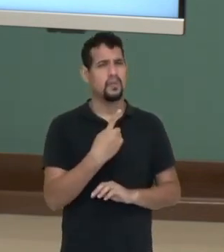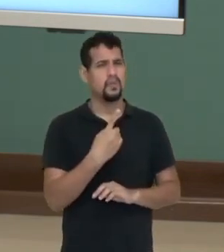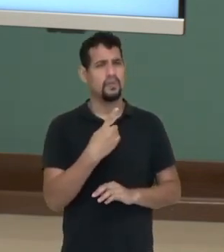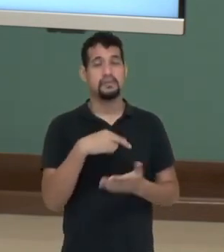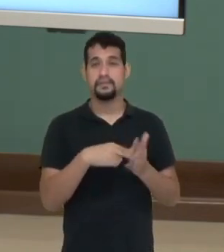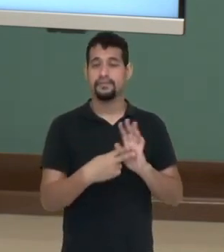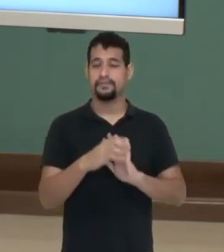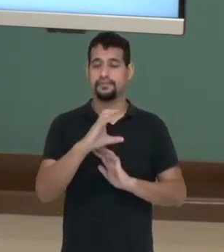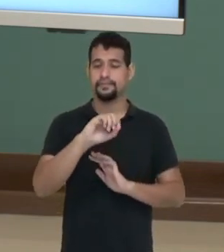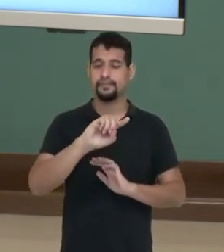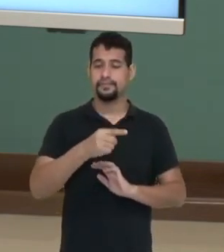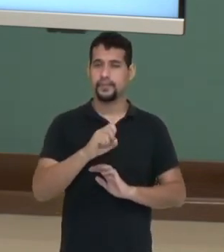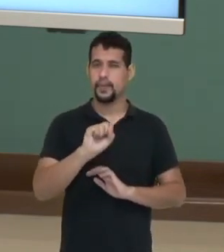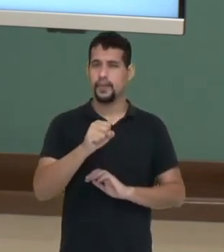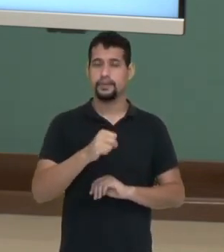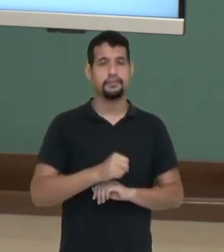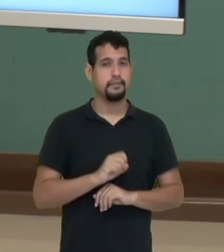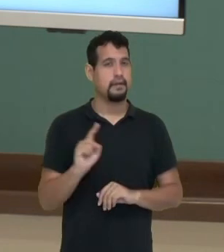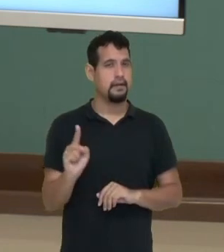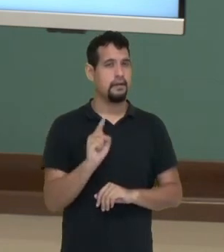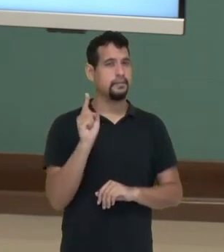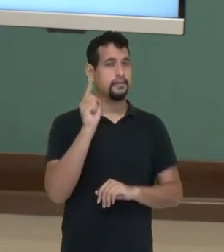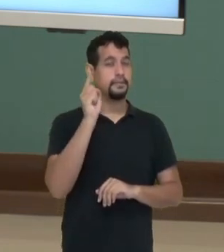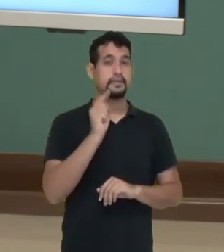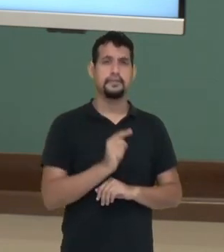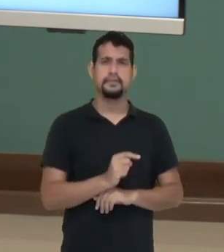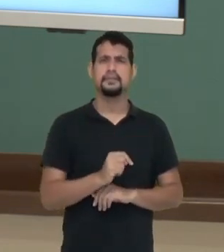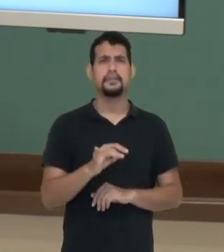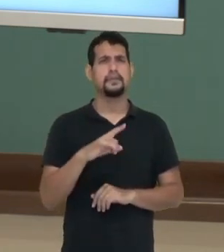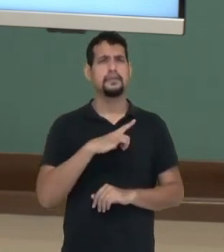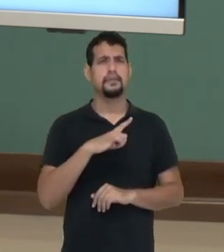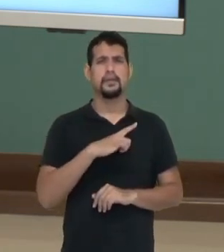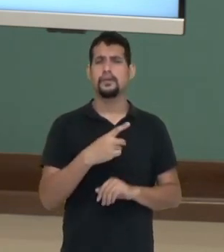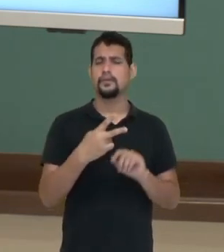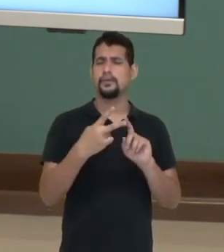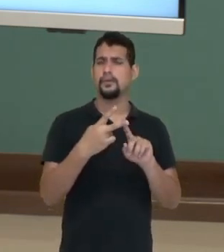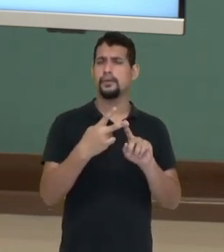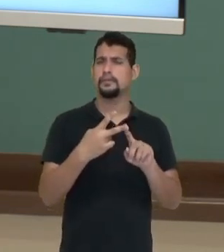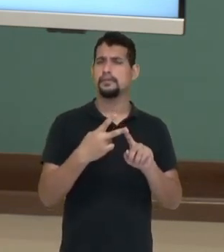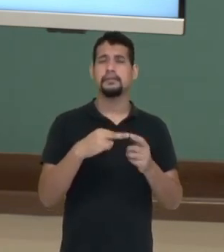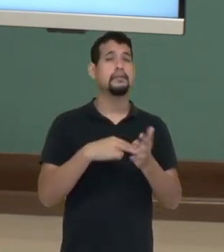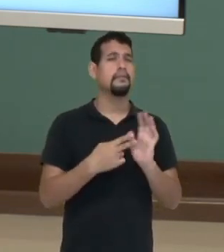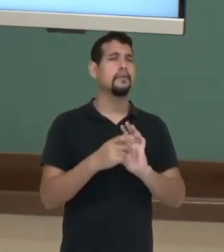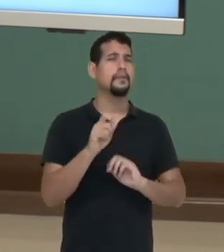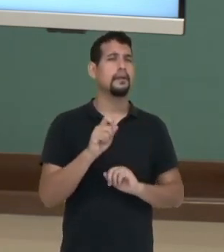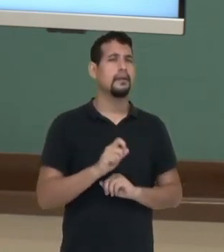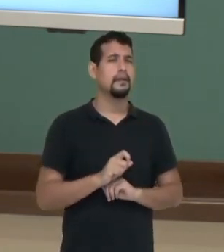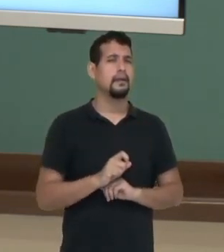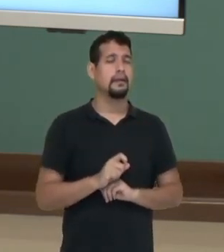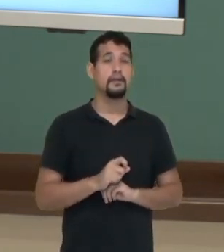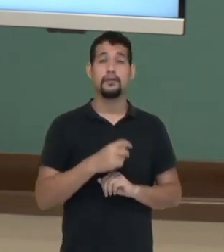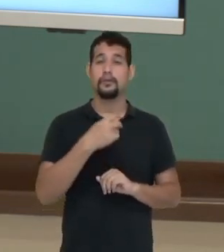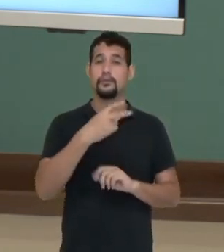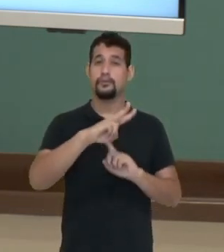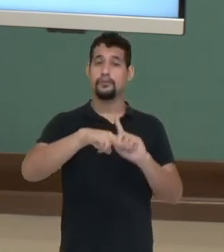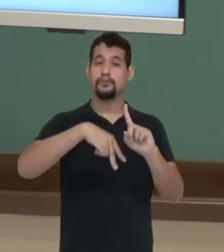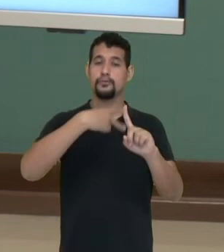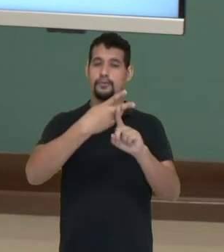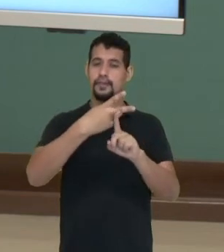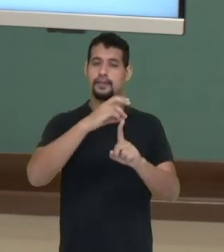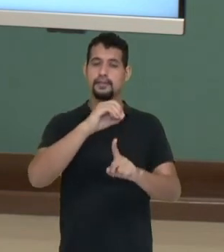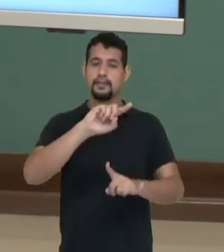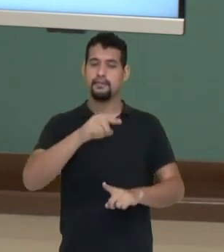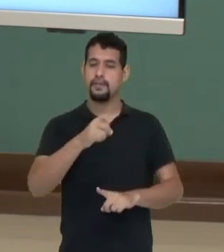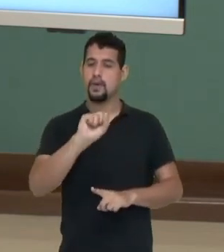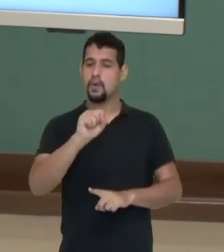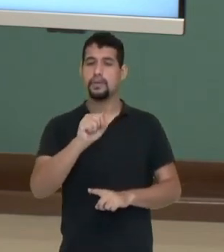é 0,8 de altura, ok? Se eu tiver 2, vai ser 2 vezes o 0,8.